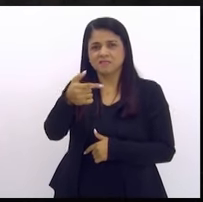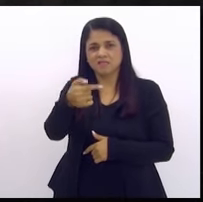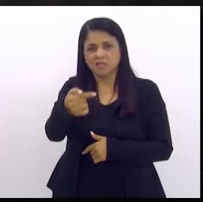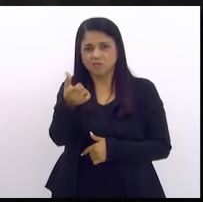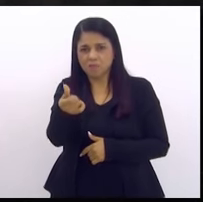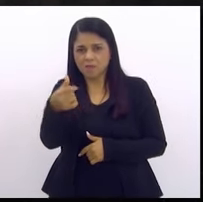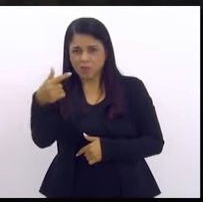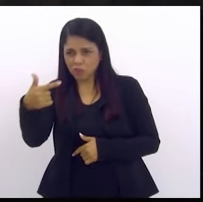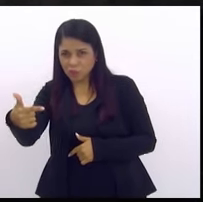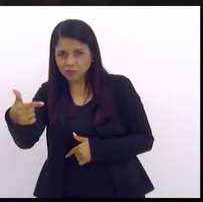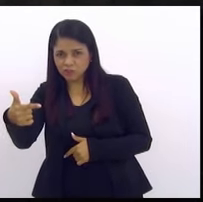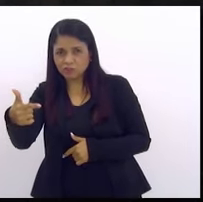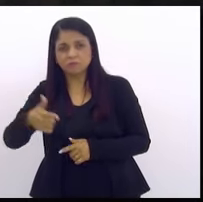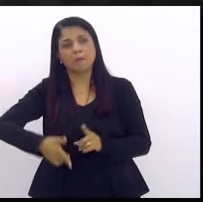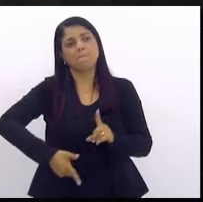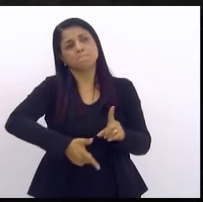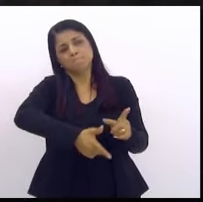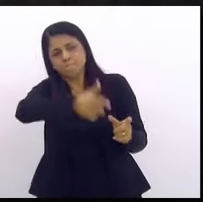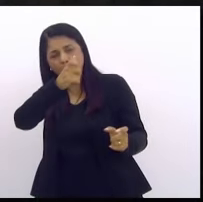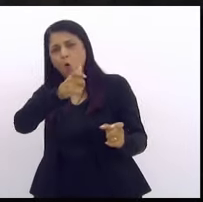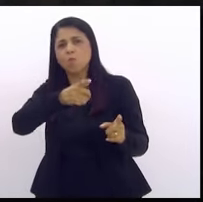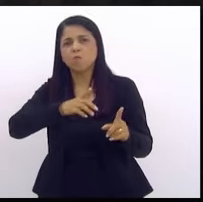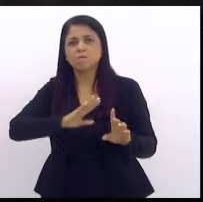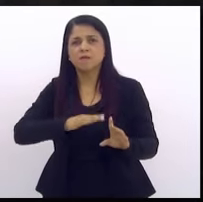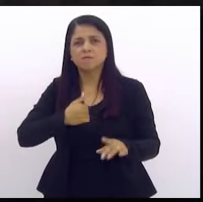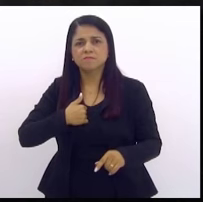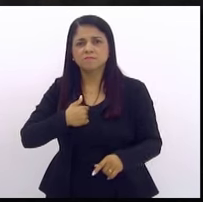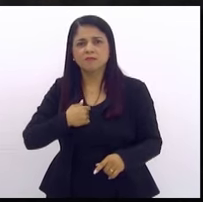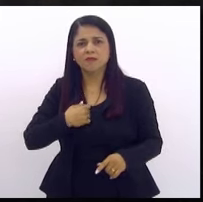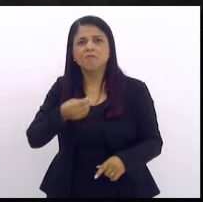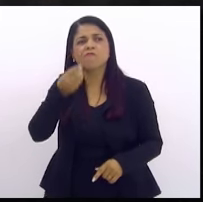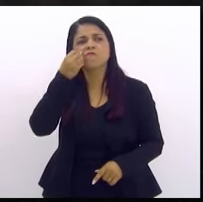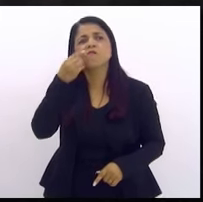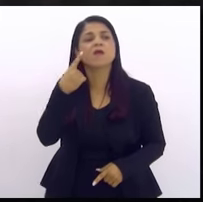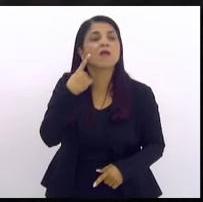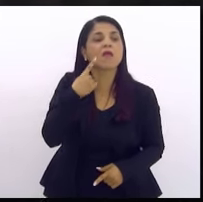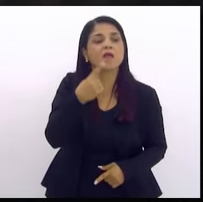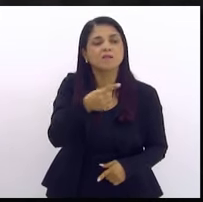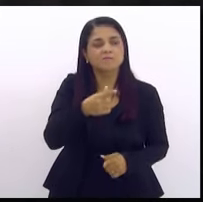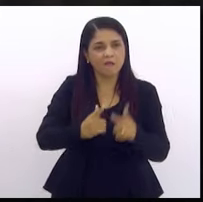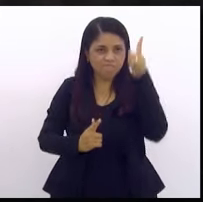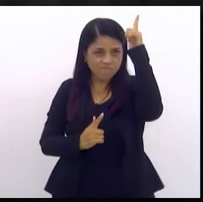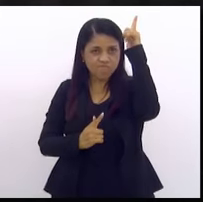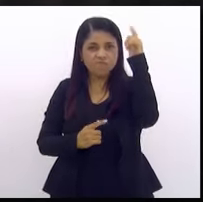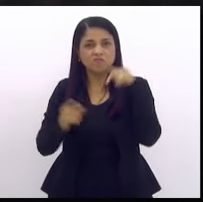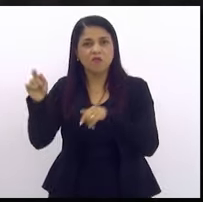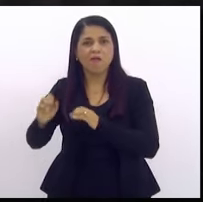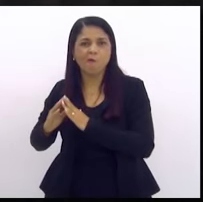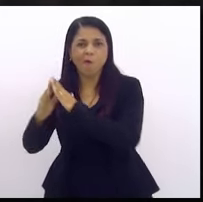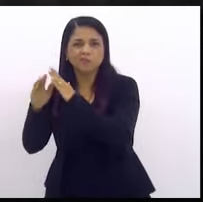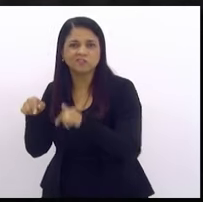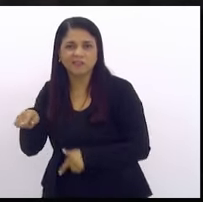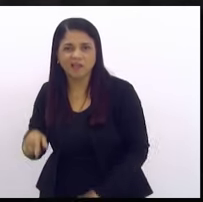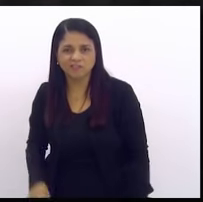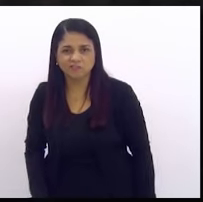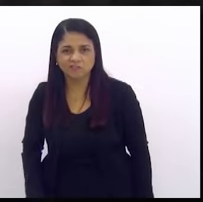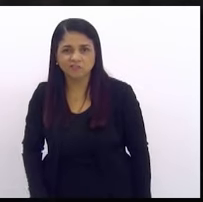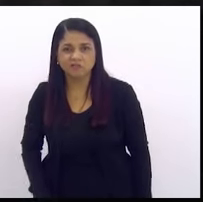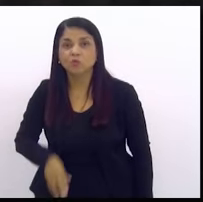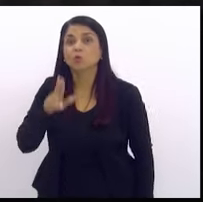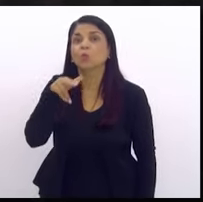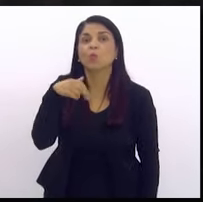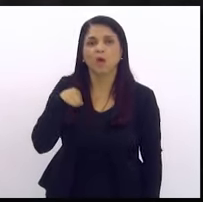com fuzil, tem que ser bala. Quero ver se nego vai sustentar fuzil em comunidade, se fizer isso. Vai sustentar